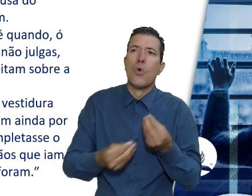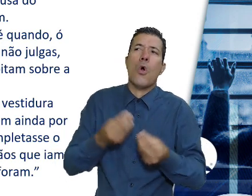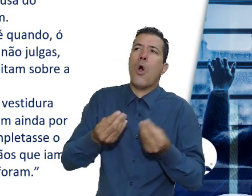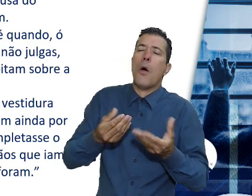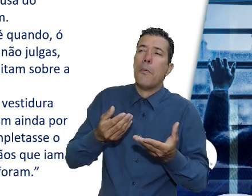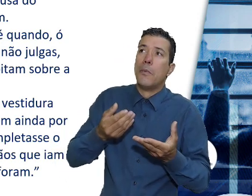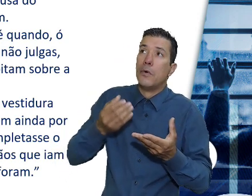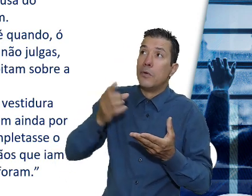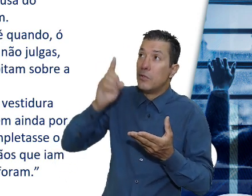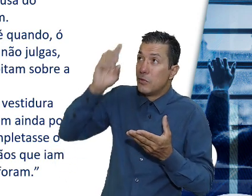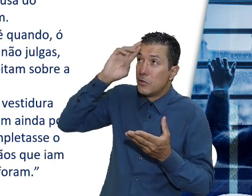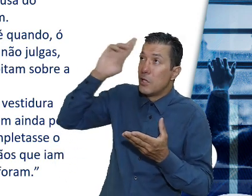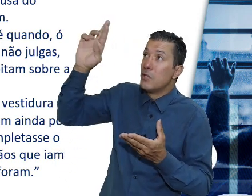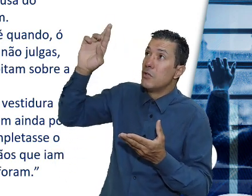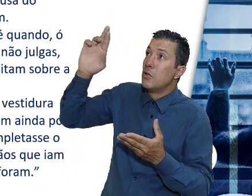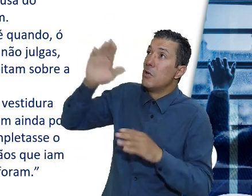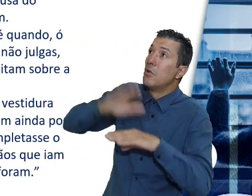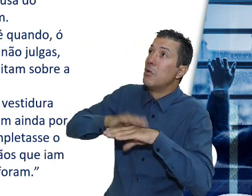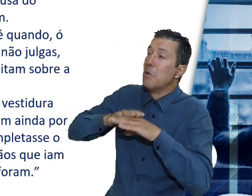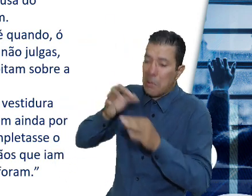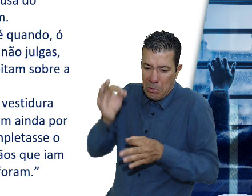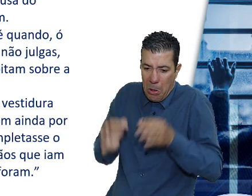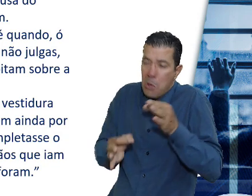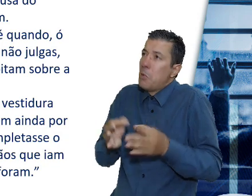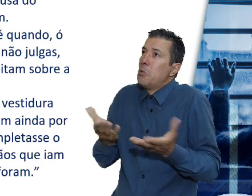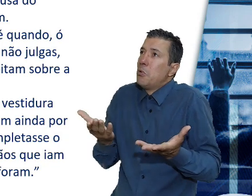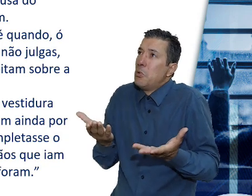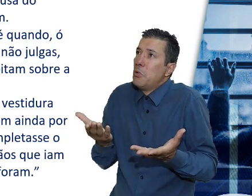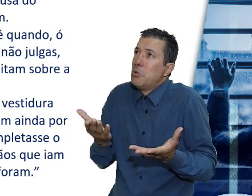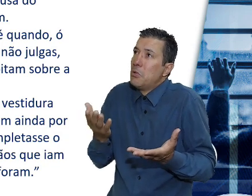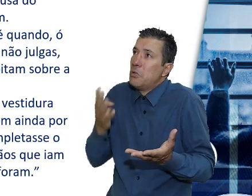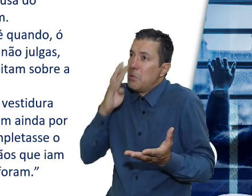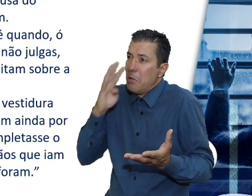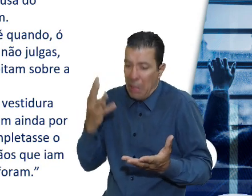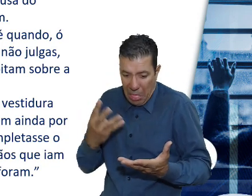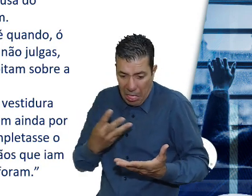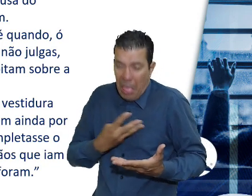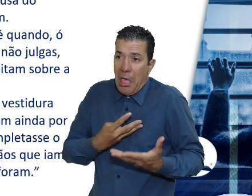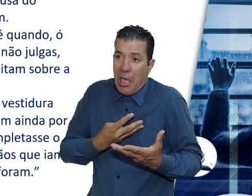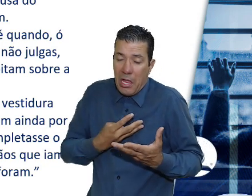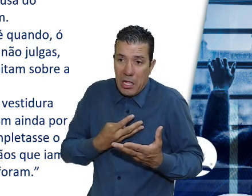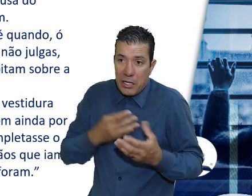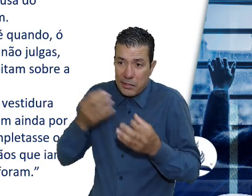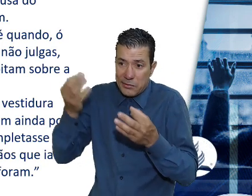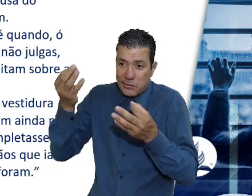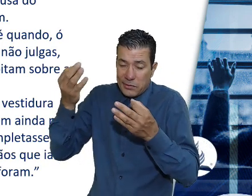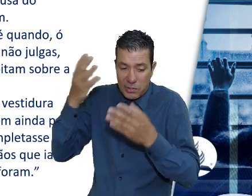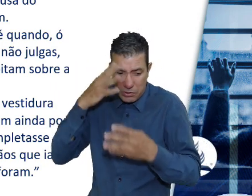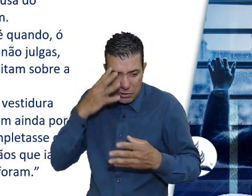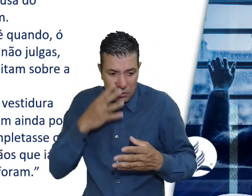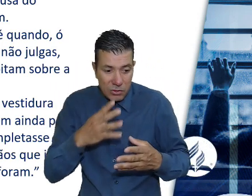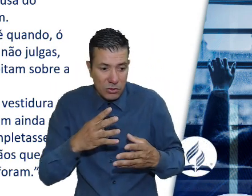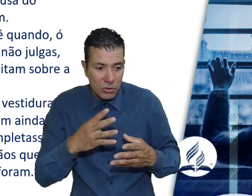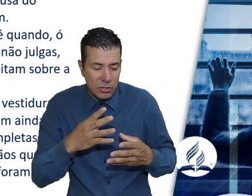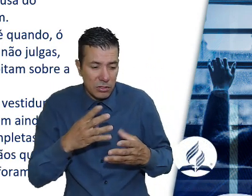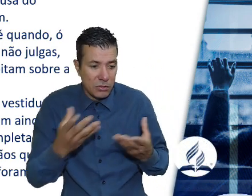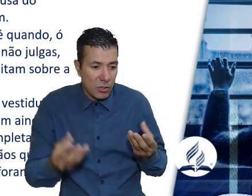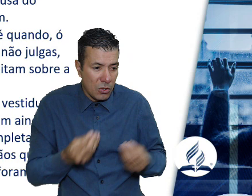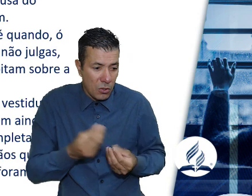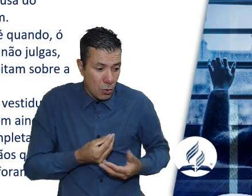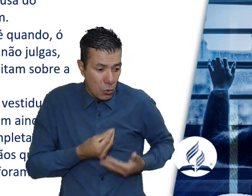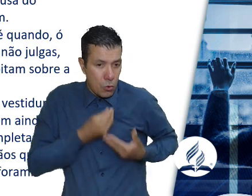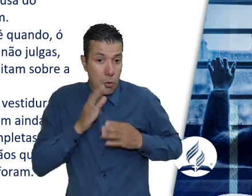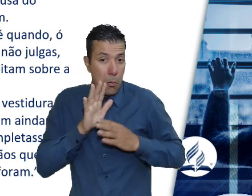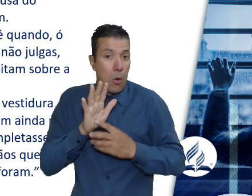Senhor, santo e verdadeiro, não julgas nem vingas o nosso sangue dos que habitam sobre a terra? Então,